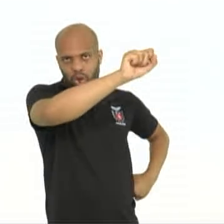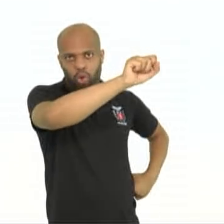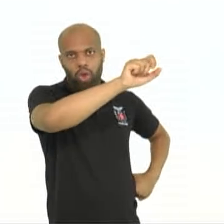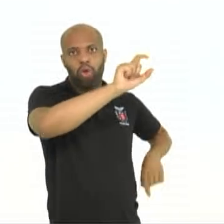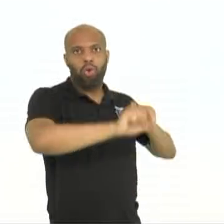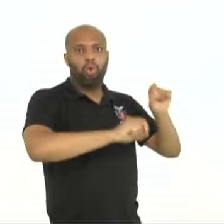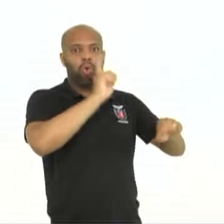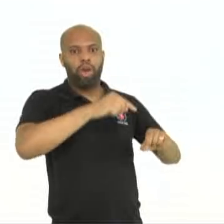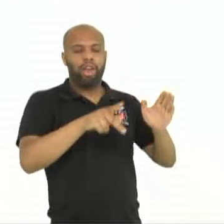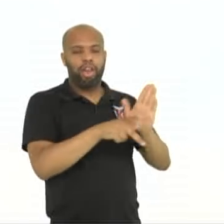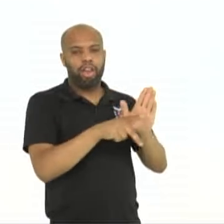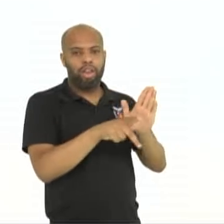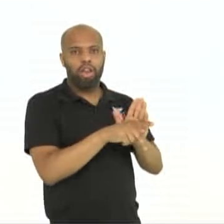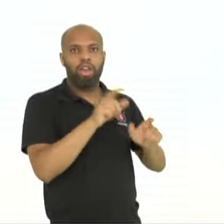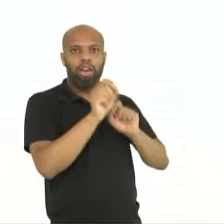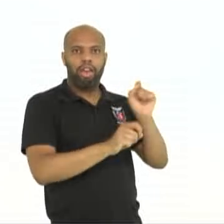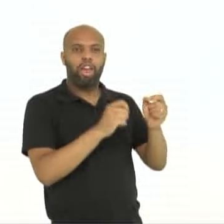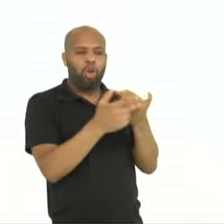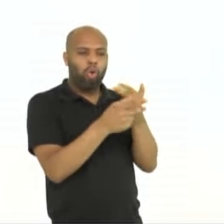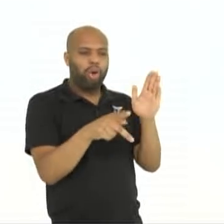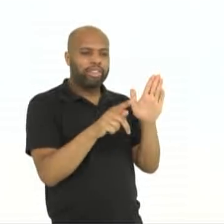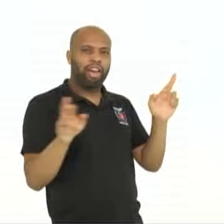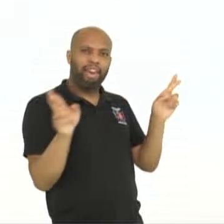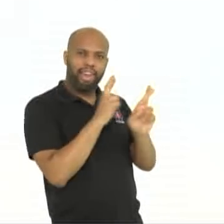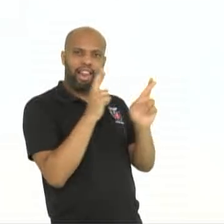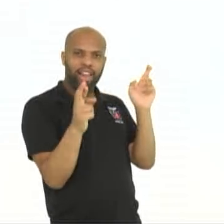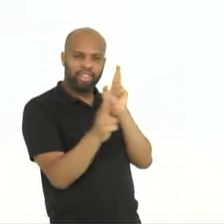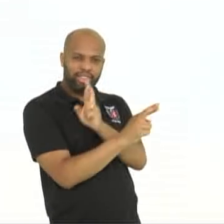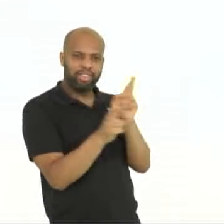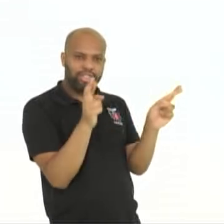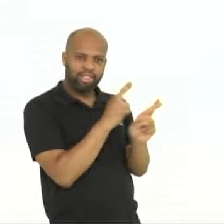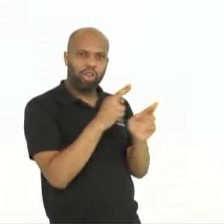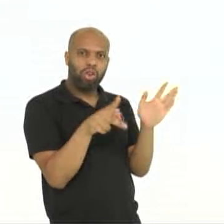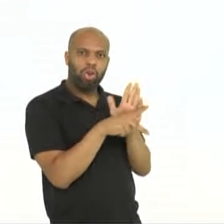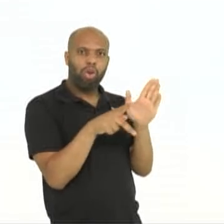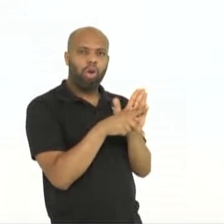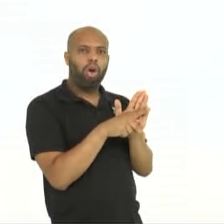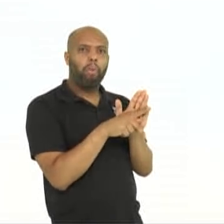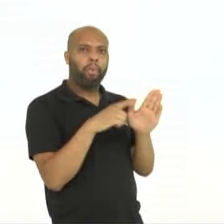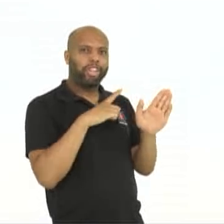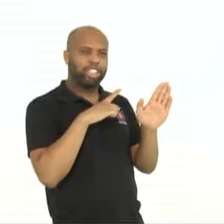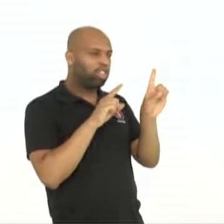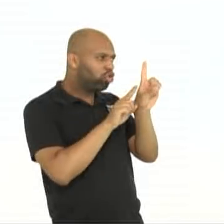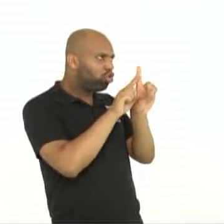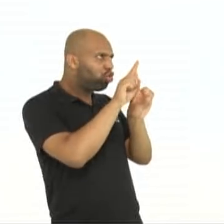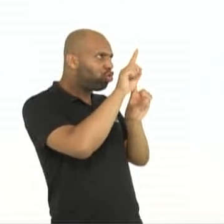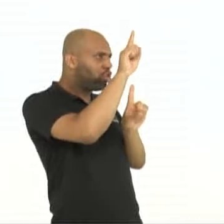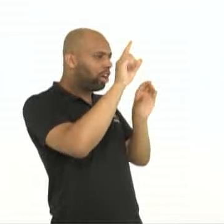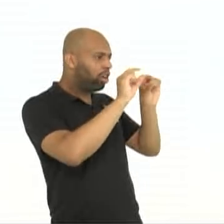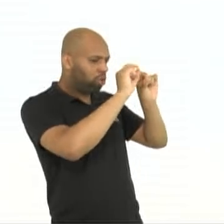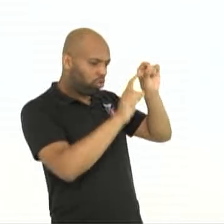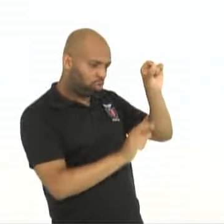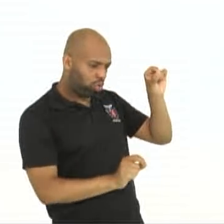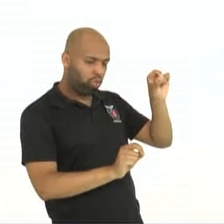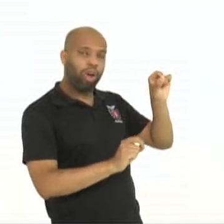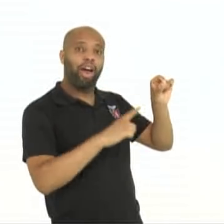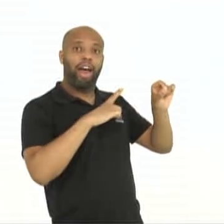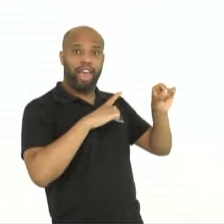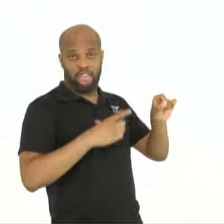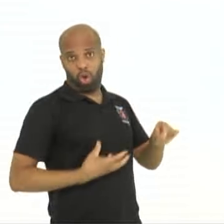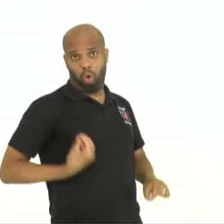eram astronautas, enquanto meus amigos estavam brincando com os brinquedos tradicionais, eu